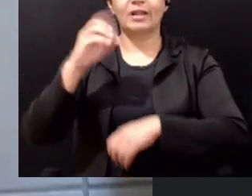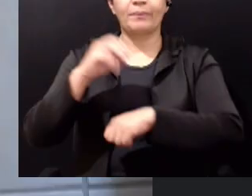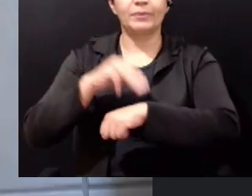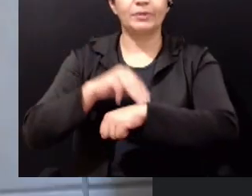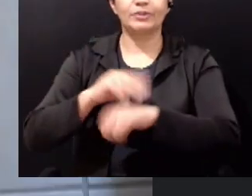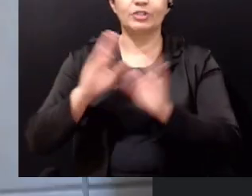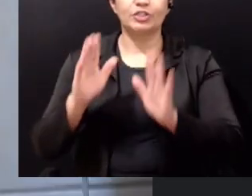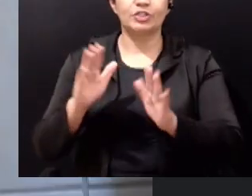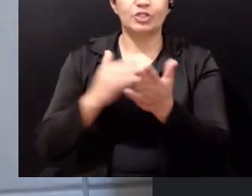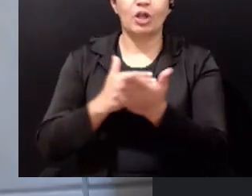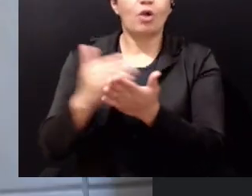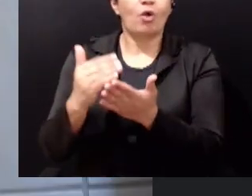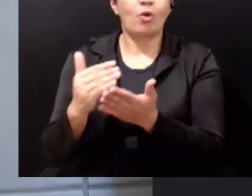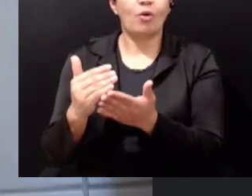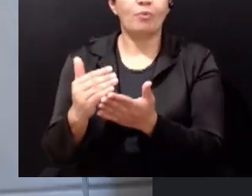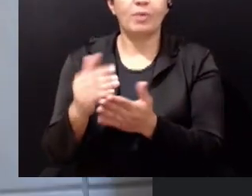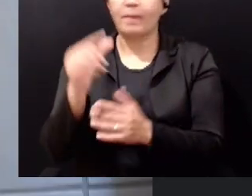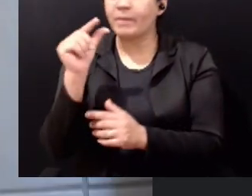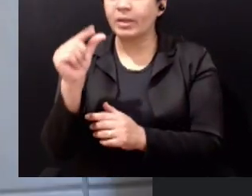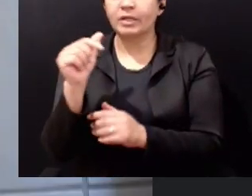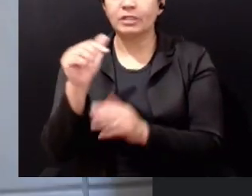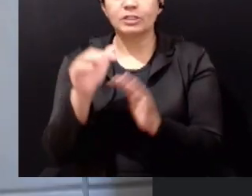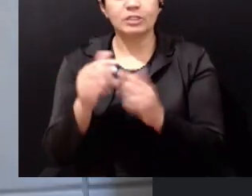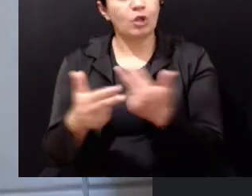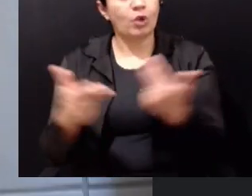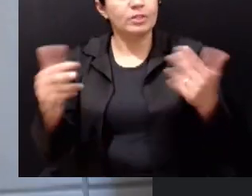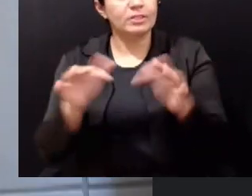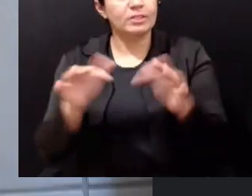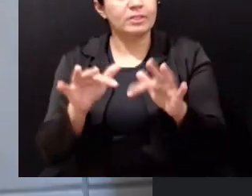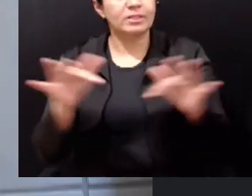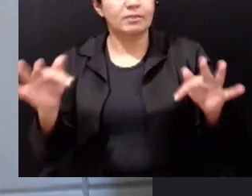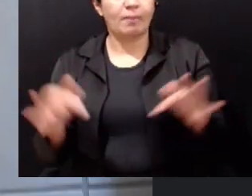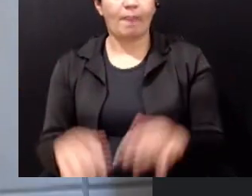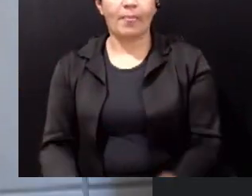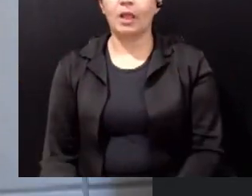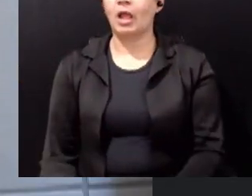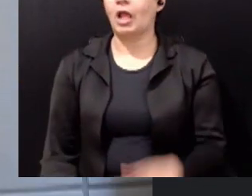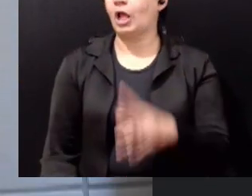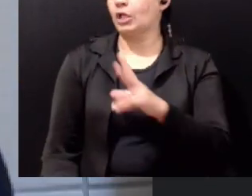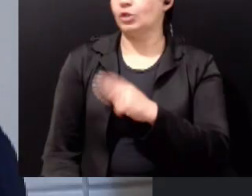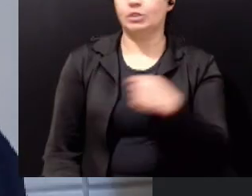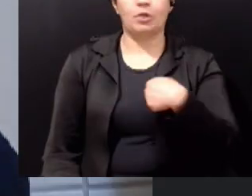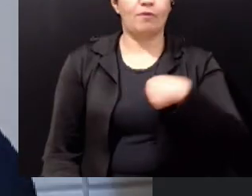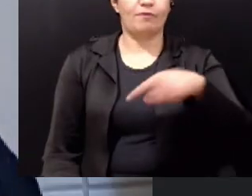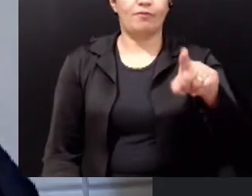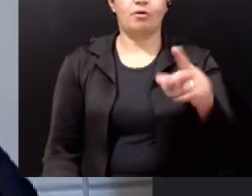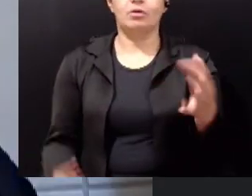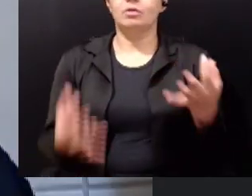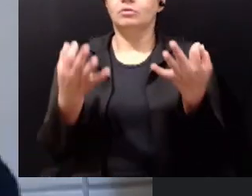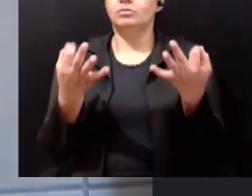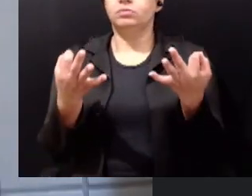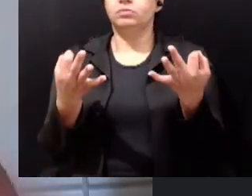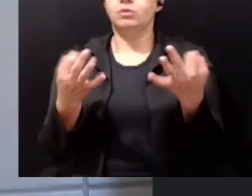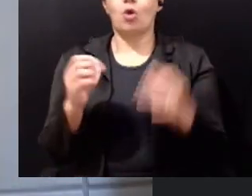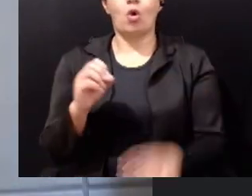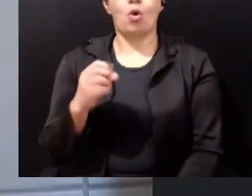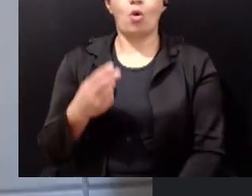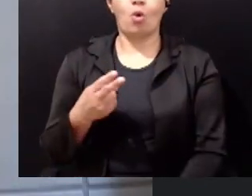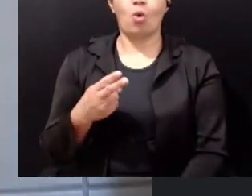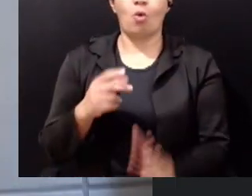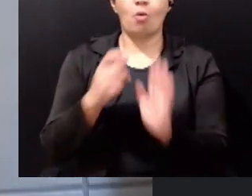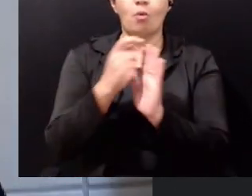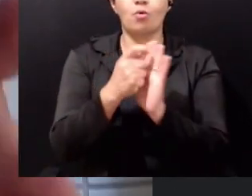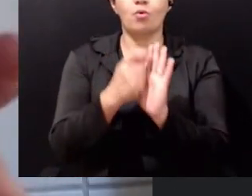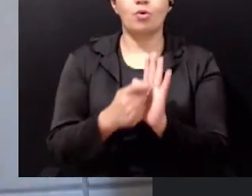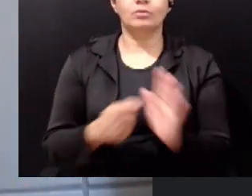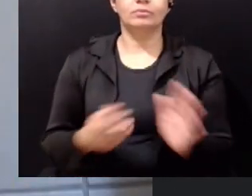pode começar com pequenas coisas, sabe? Porque às vezes a gente pensa assim, não, se eu vou meditar, ou se eu vou escrever, ou escrita